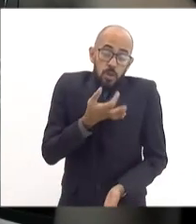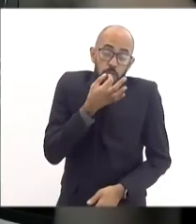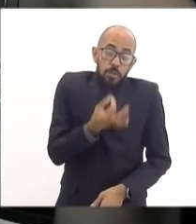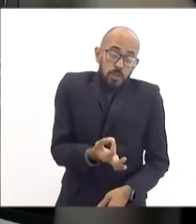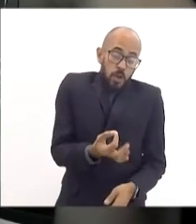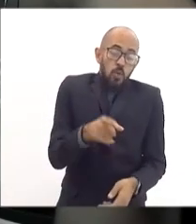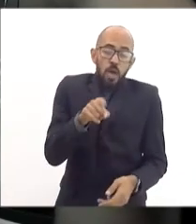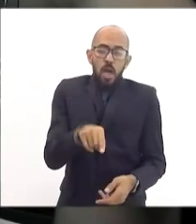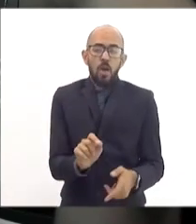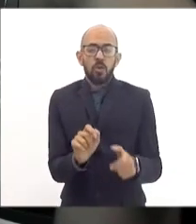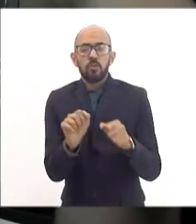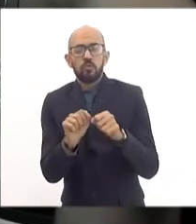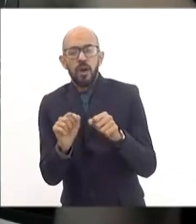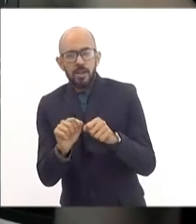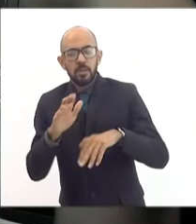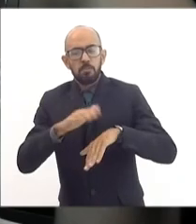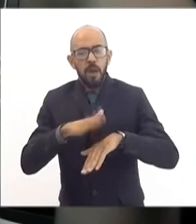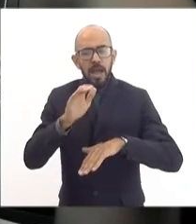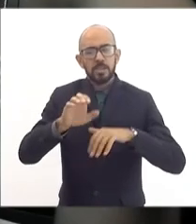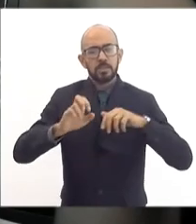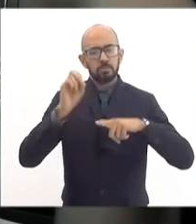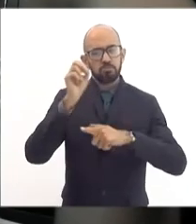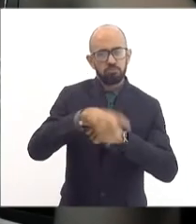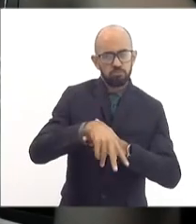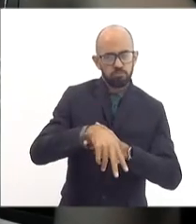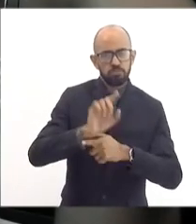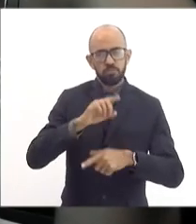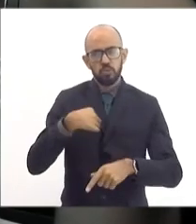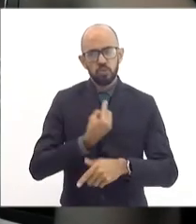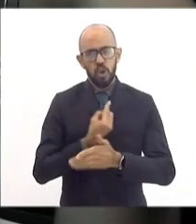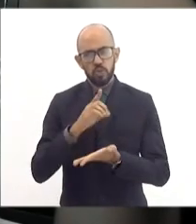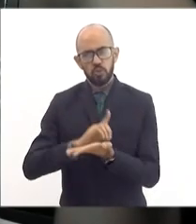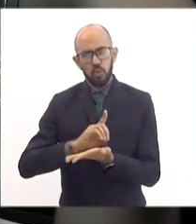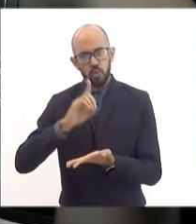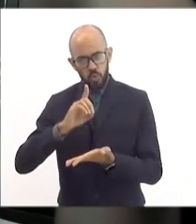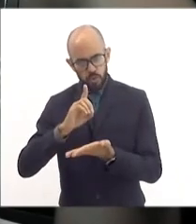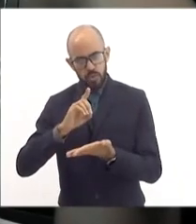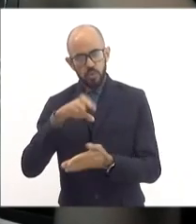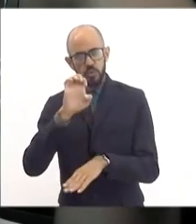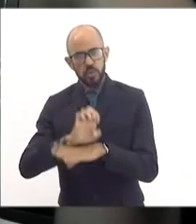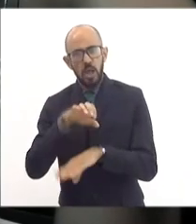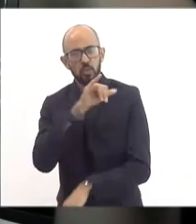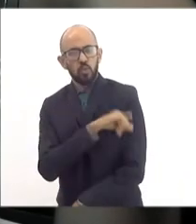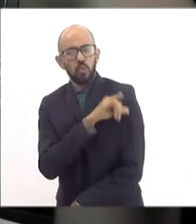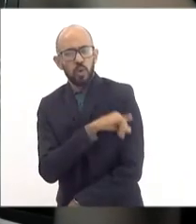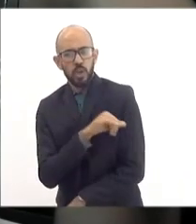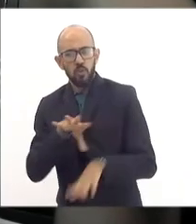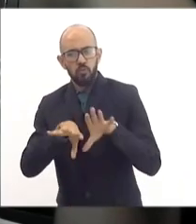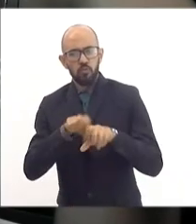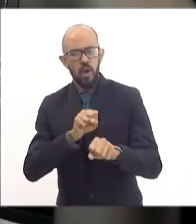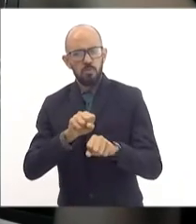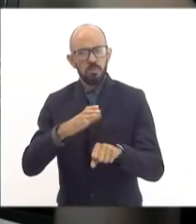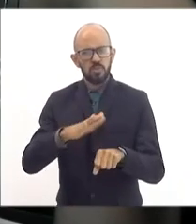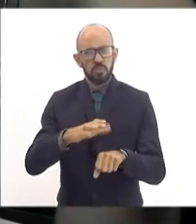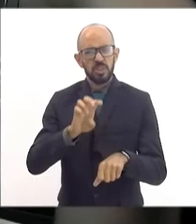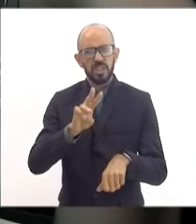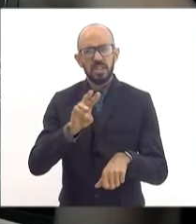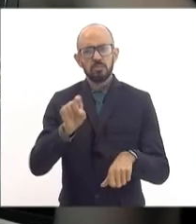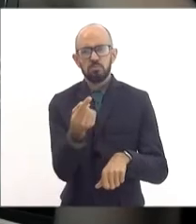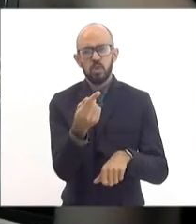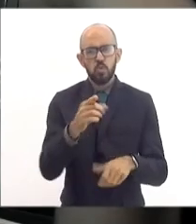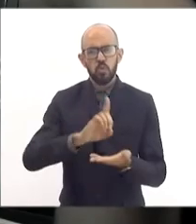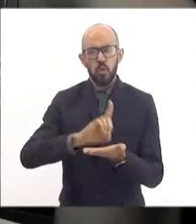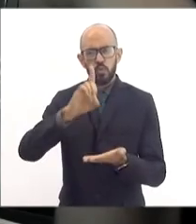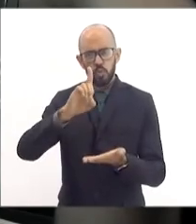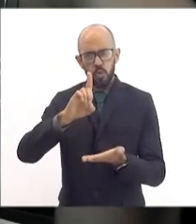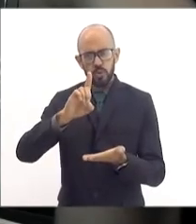vai trazer mais emprego para os nossos doutores. Né? O Estado do Rio forma em torno de 3 mil doutores. Eles